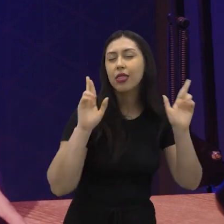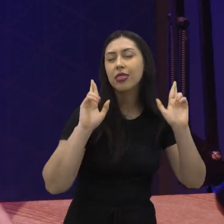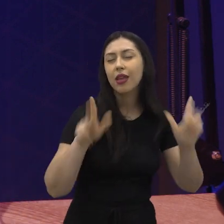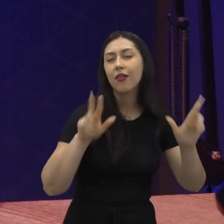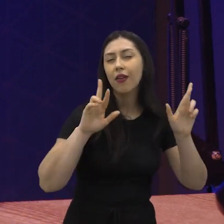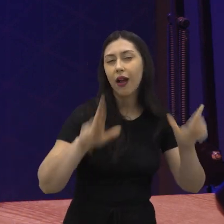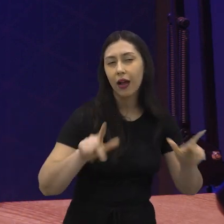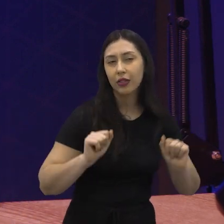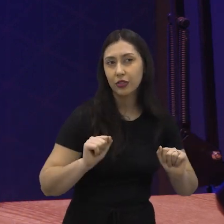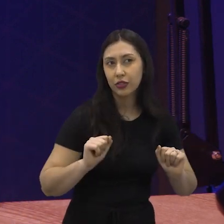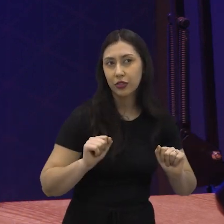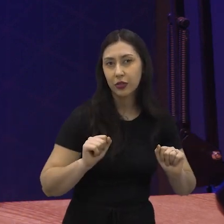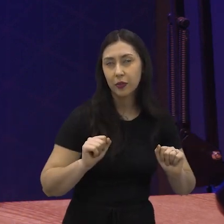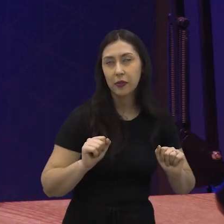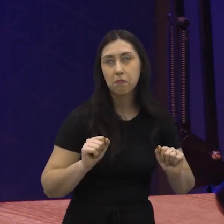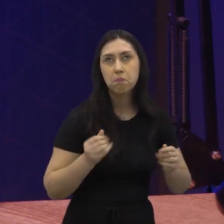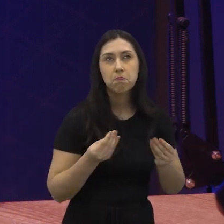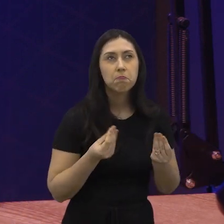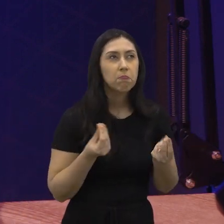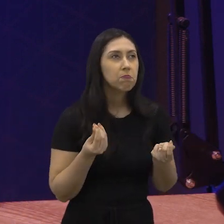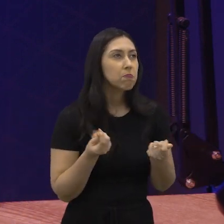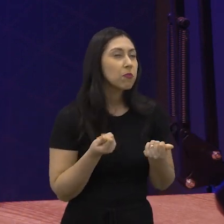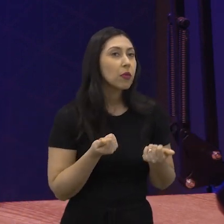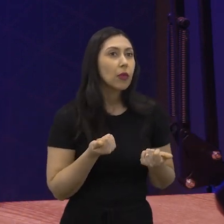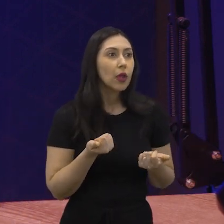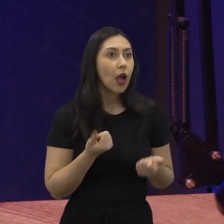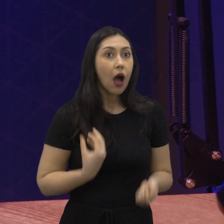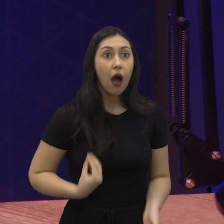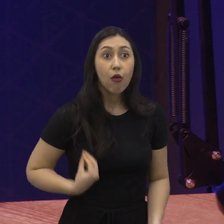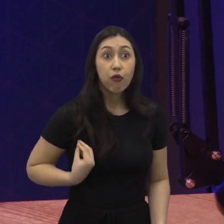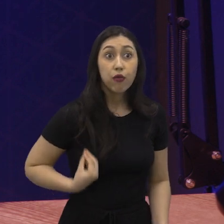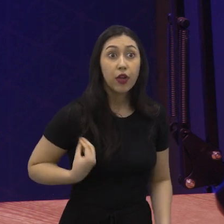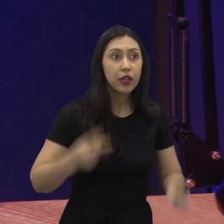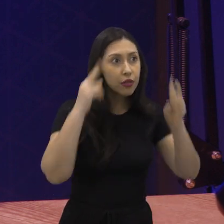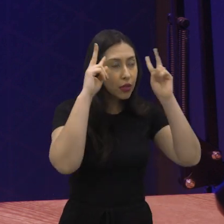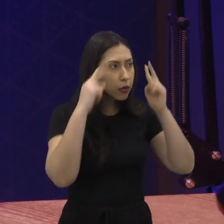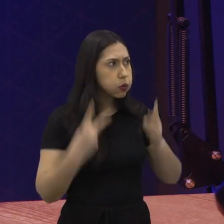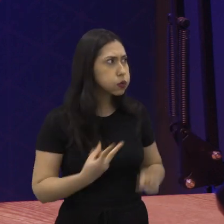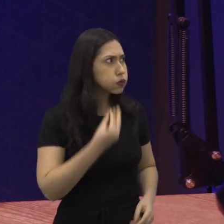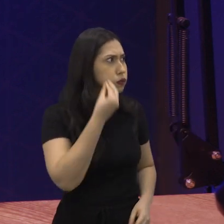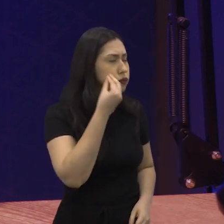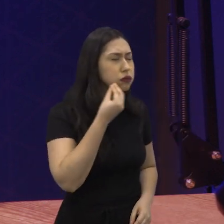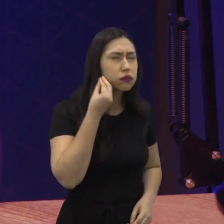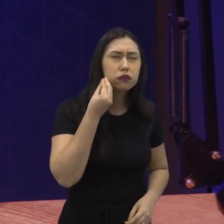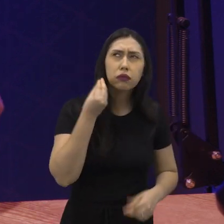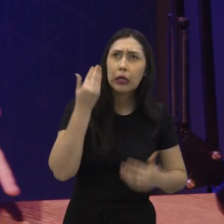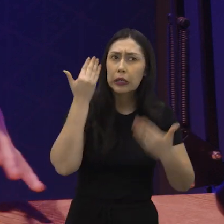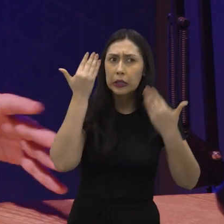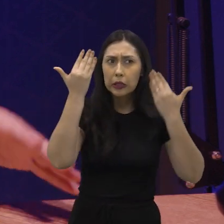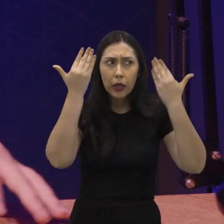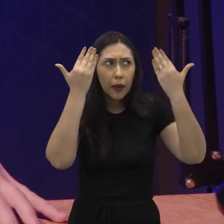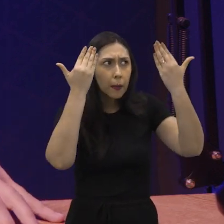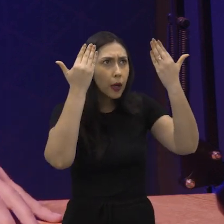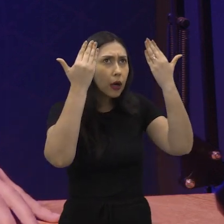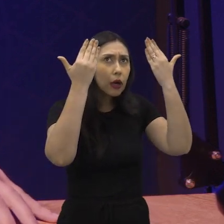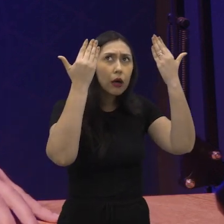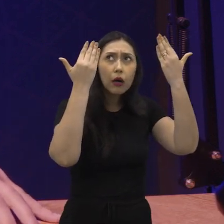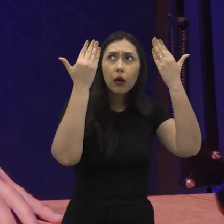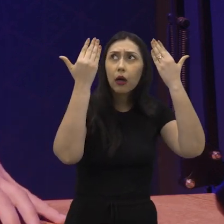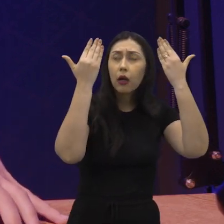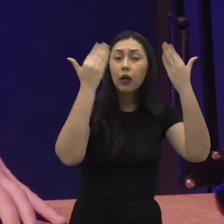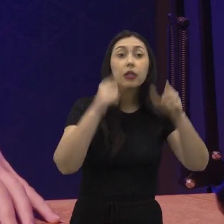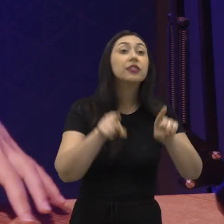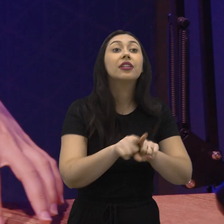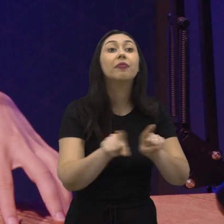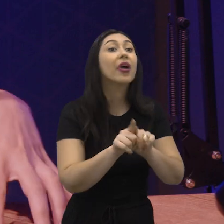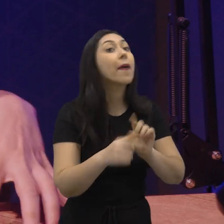sendo mais essa experimentação humana mesmo, então explorando o psicológico humano,